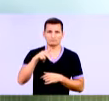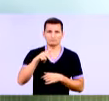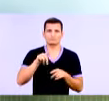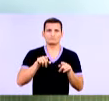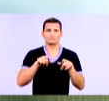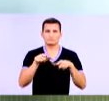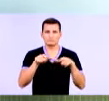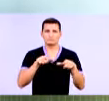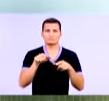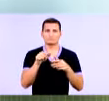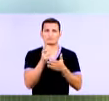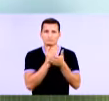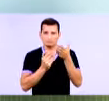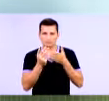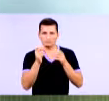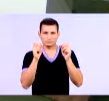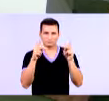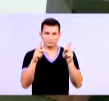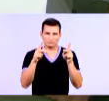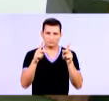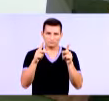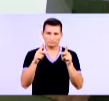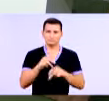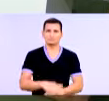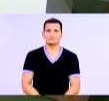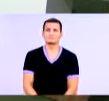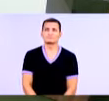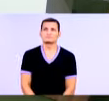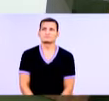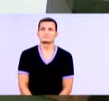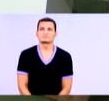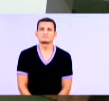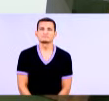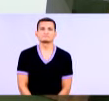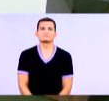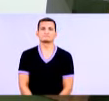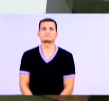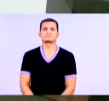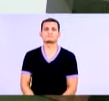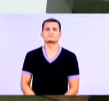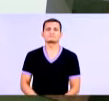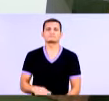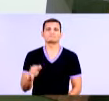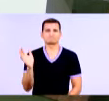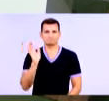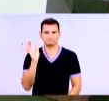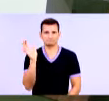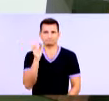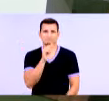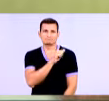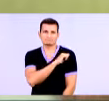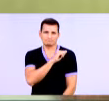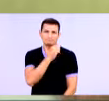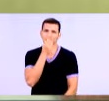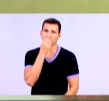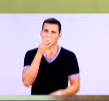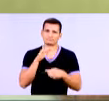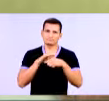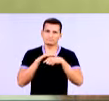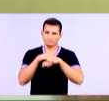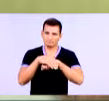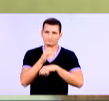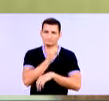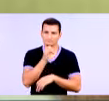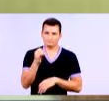imagens. Ok? Professor, vamos se despedir dos alunos, dos tutores dos polos. Seu boa noite, por favor. Boa noite,